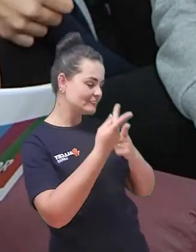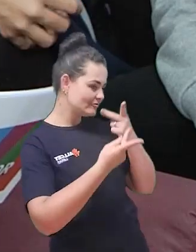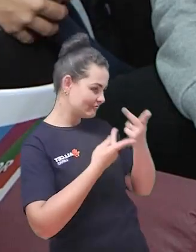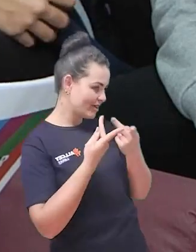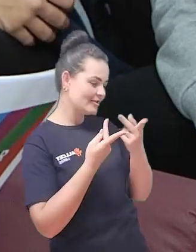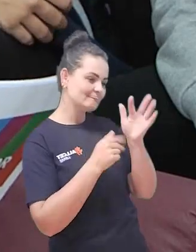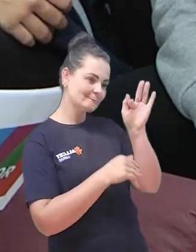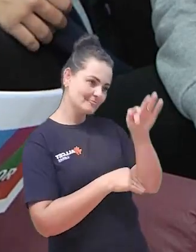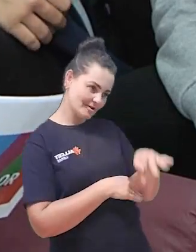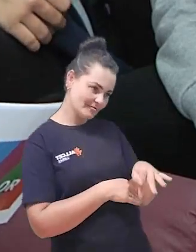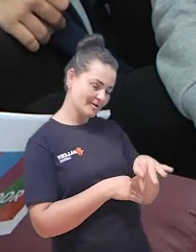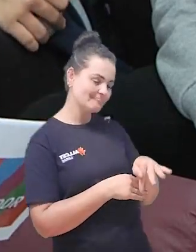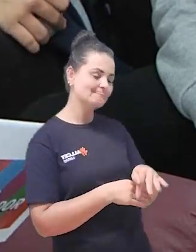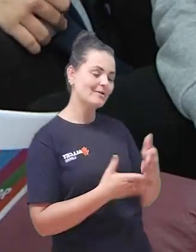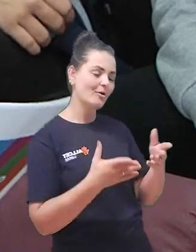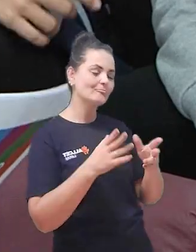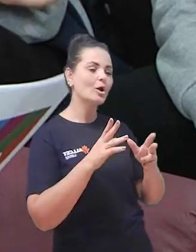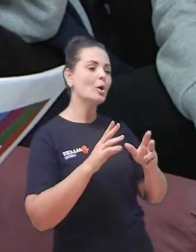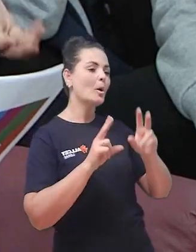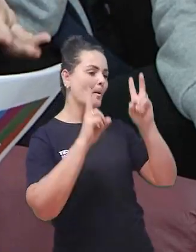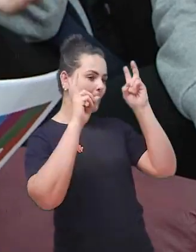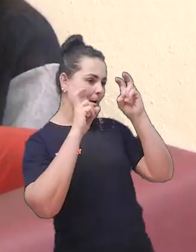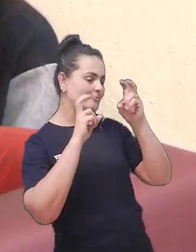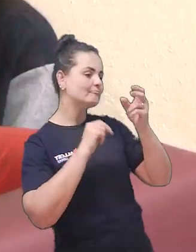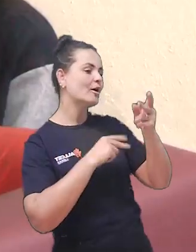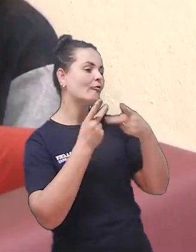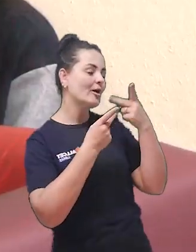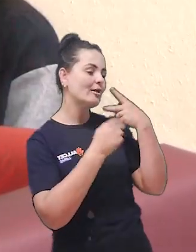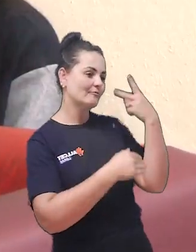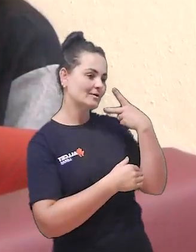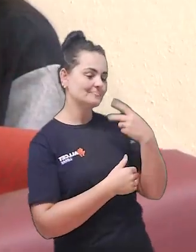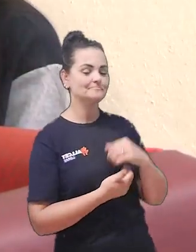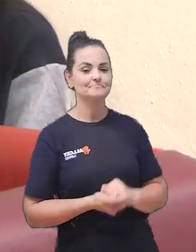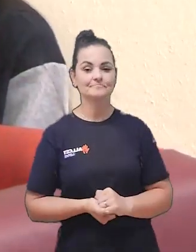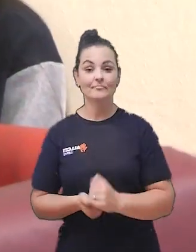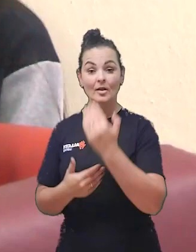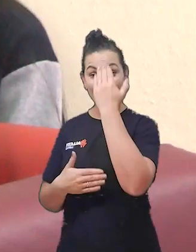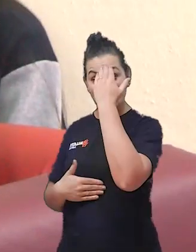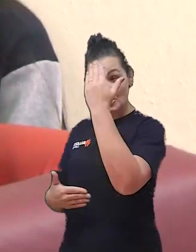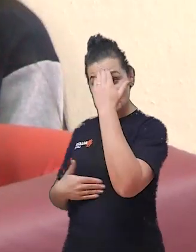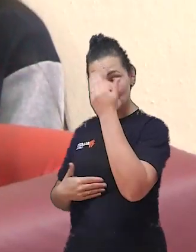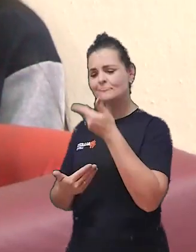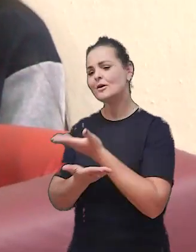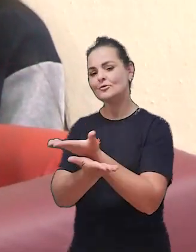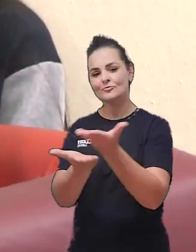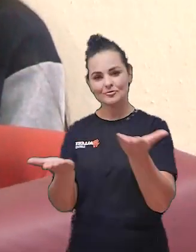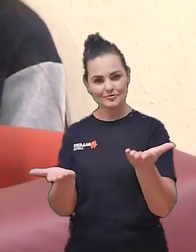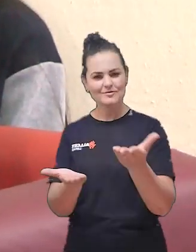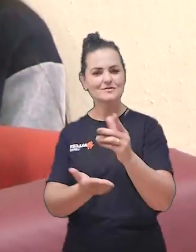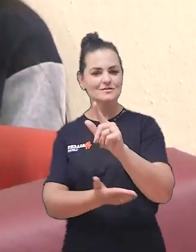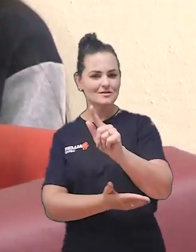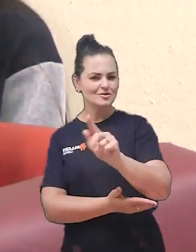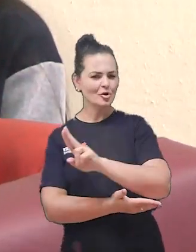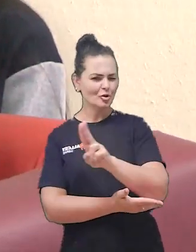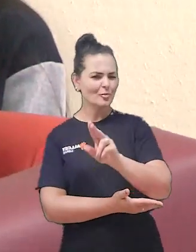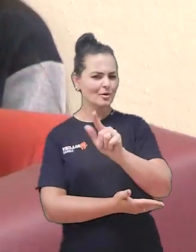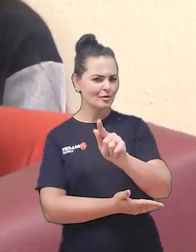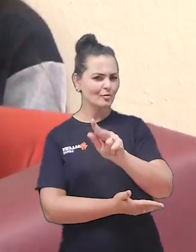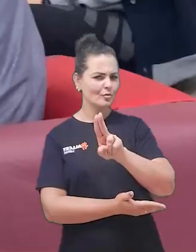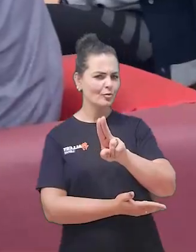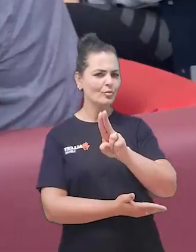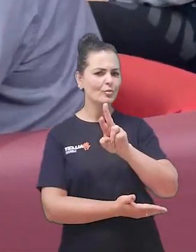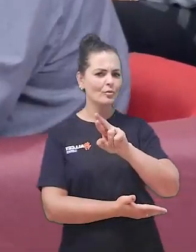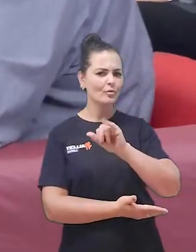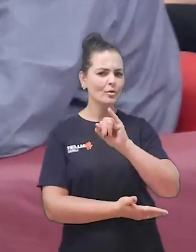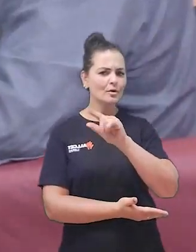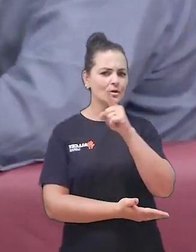suas considerações finais no programa Fala Vereador. Obrigado a vocês, gurizada. Desculpe chamar de gurizada, né?